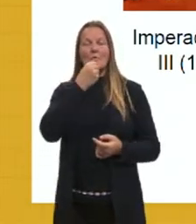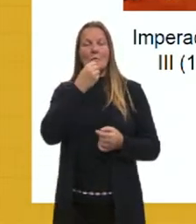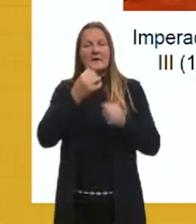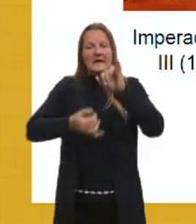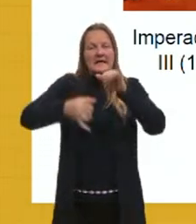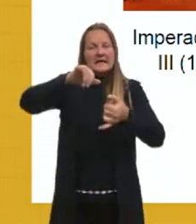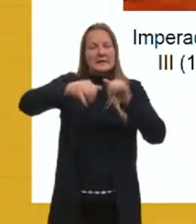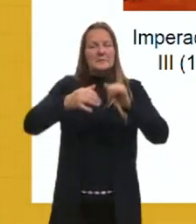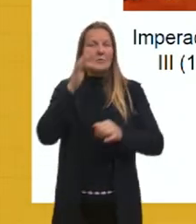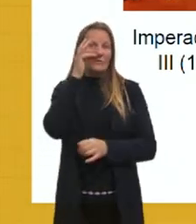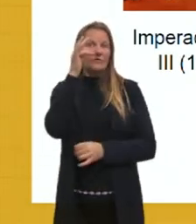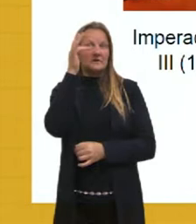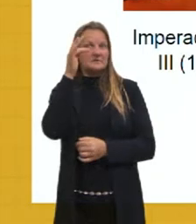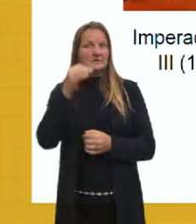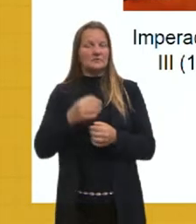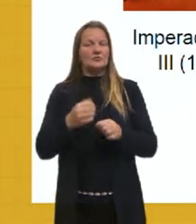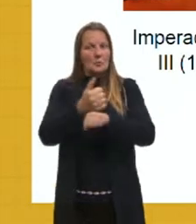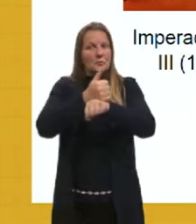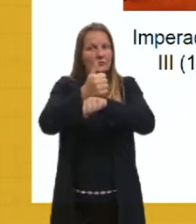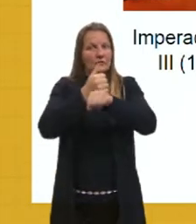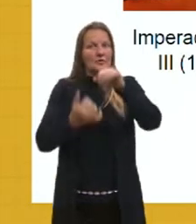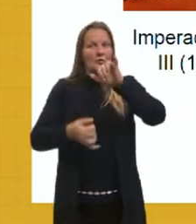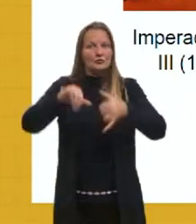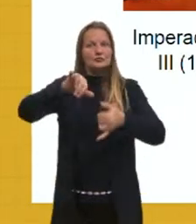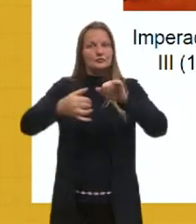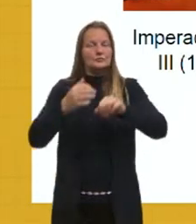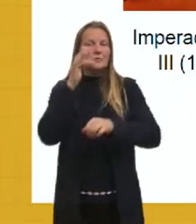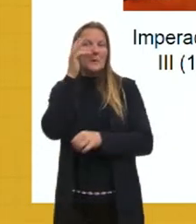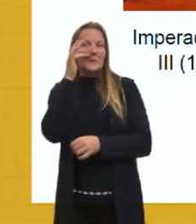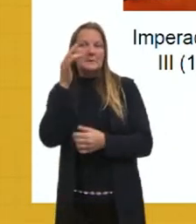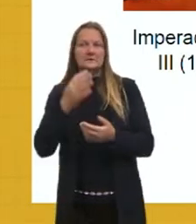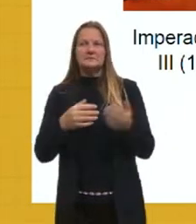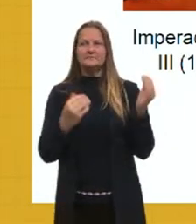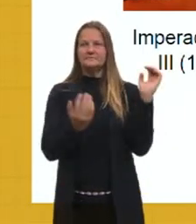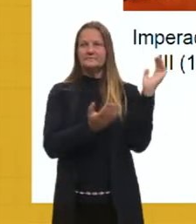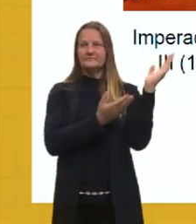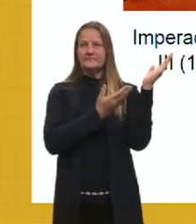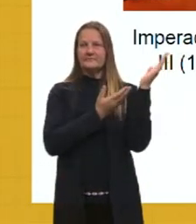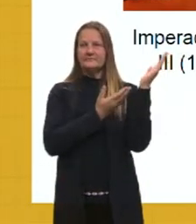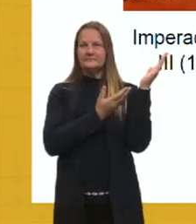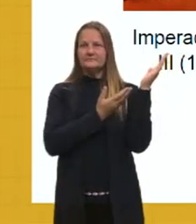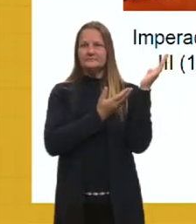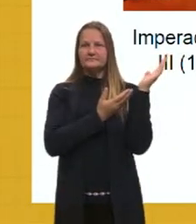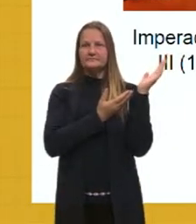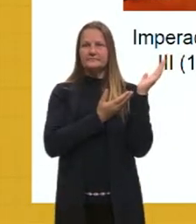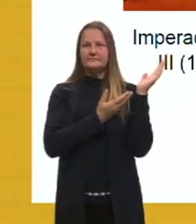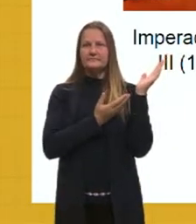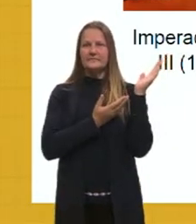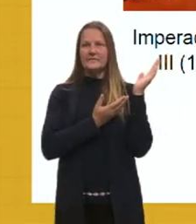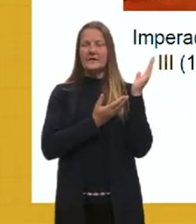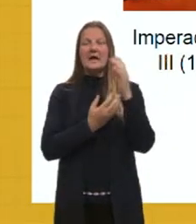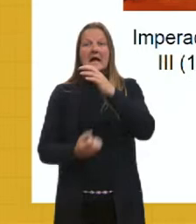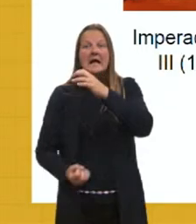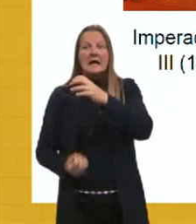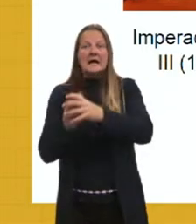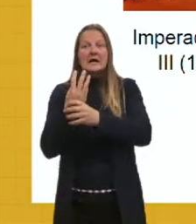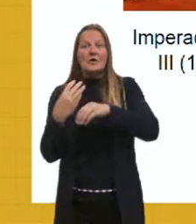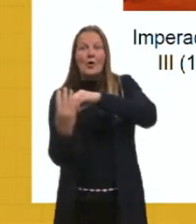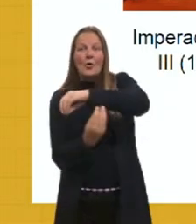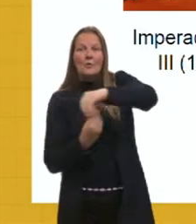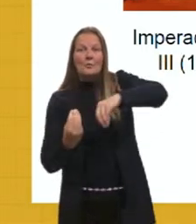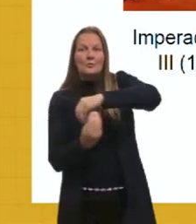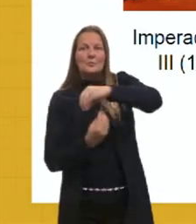químico francês que eu não vou saber pronunciar o nome peço desculpa mas é um nome bem difícil ele criou uma mistura